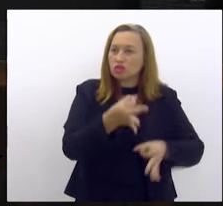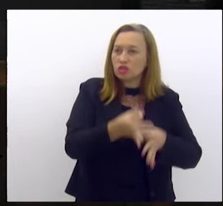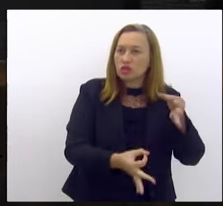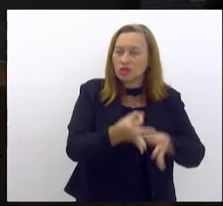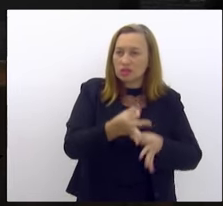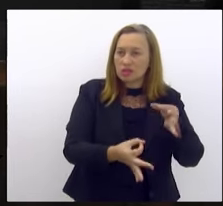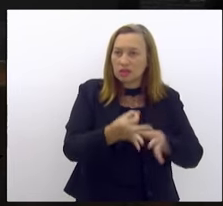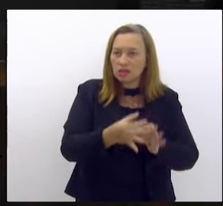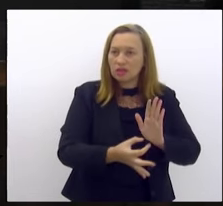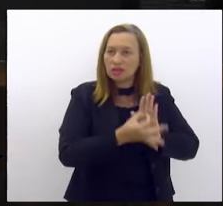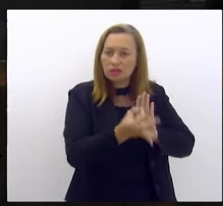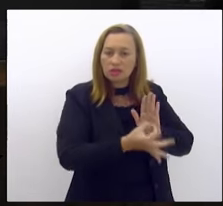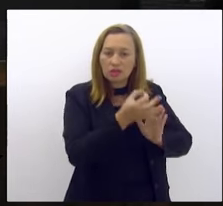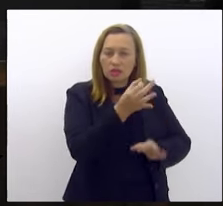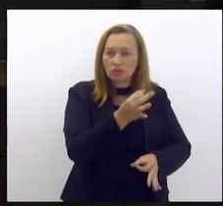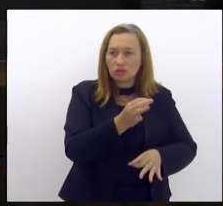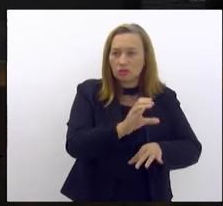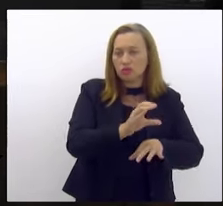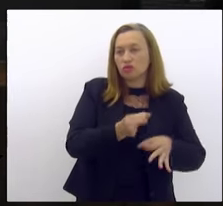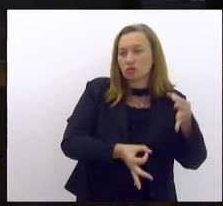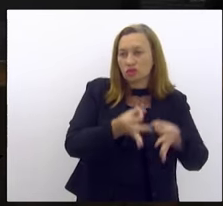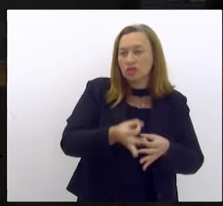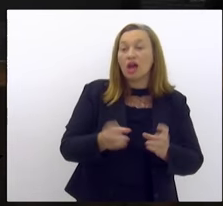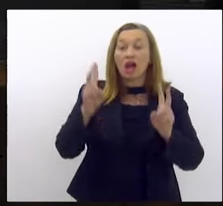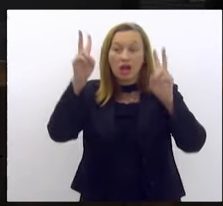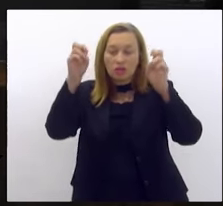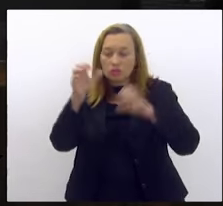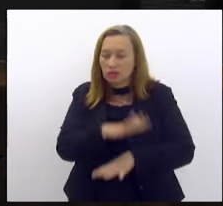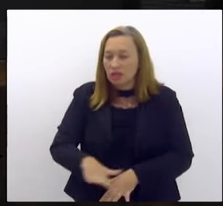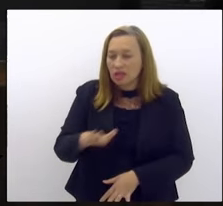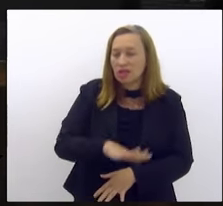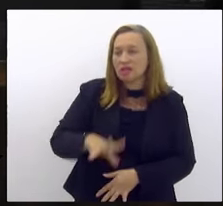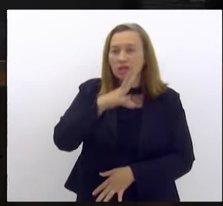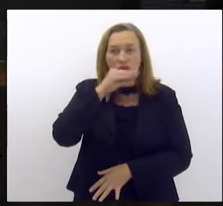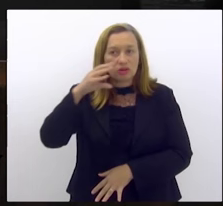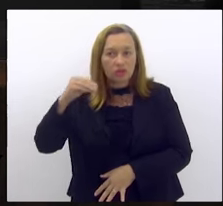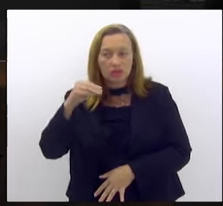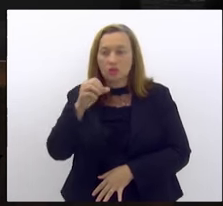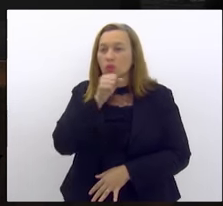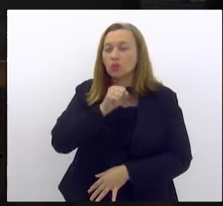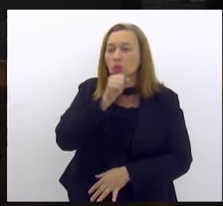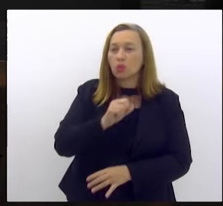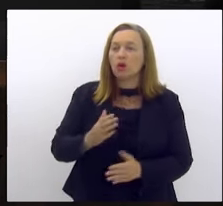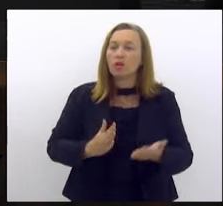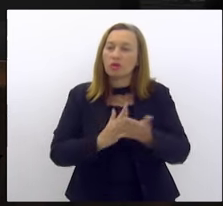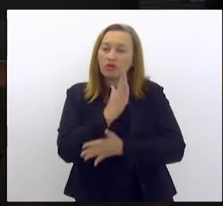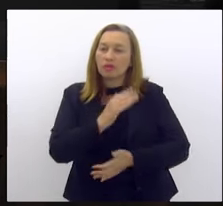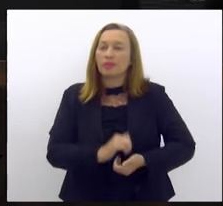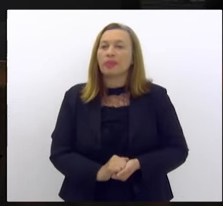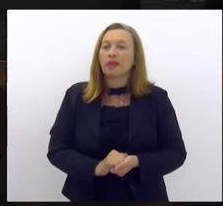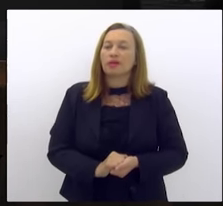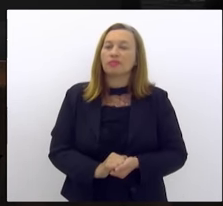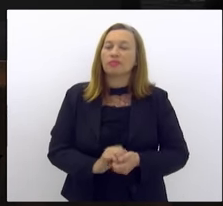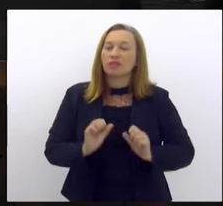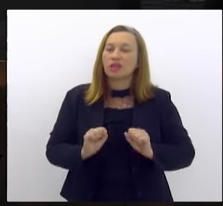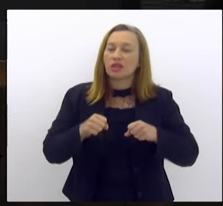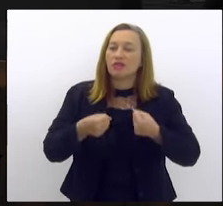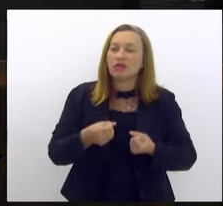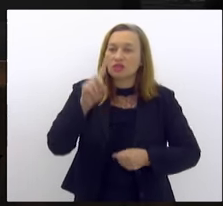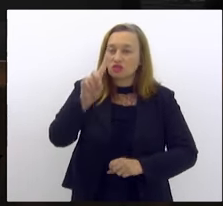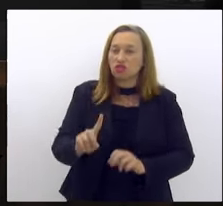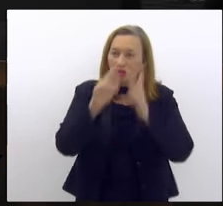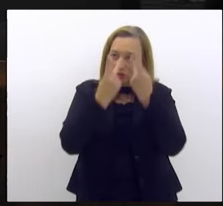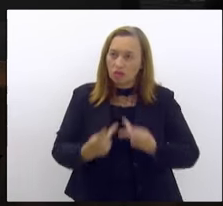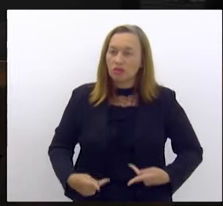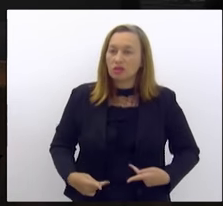Justiça pela juridicidade de assuntos da criança e do adolescente e do idoso favorável e de defesa dos direitos humanos